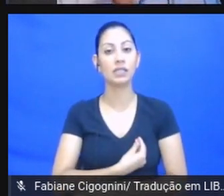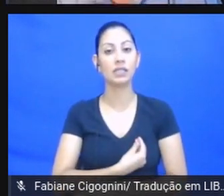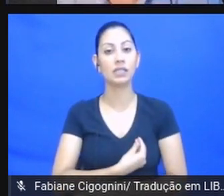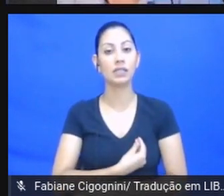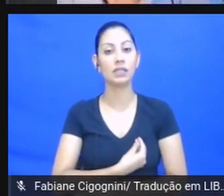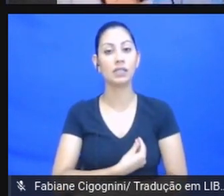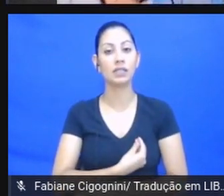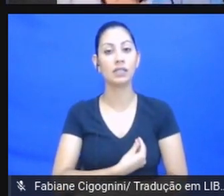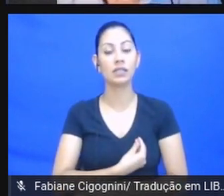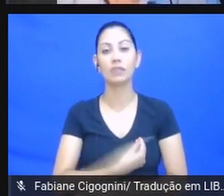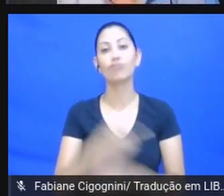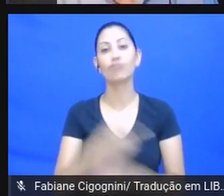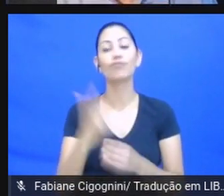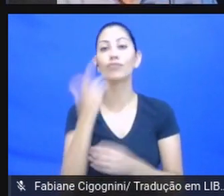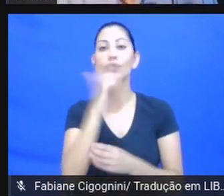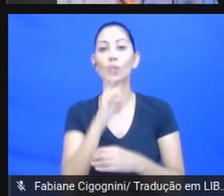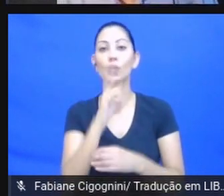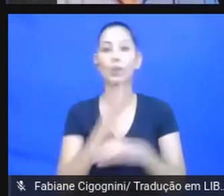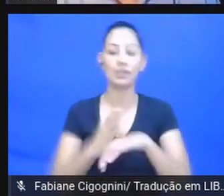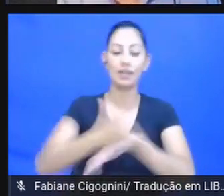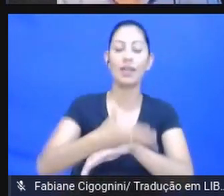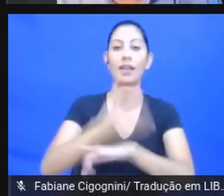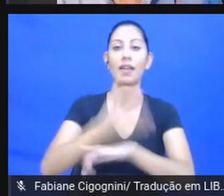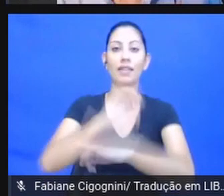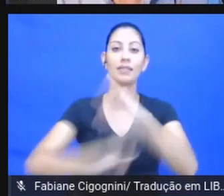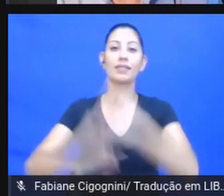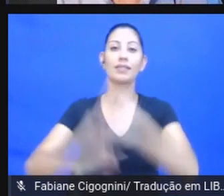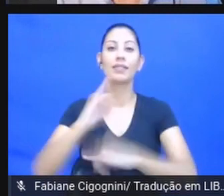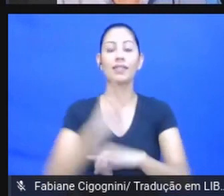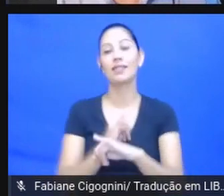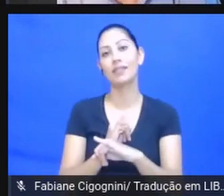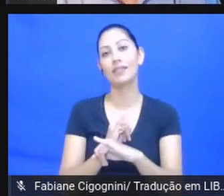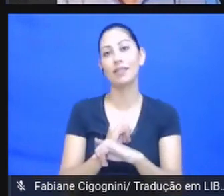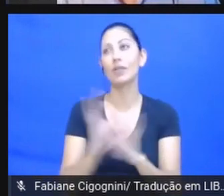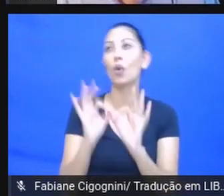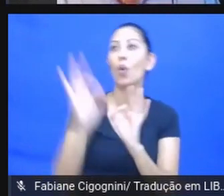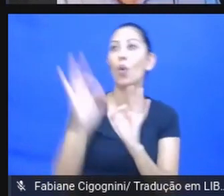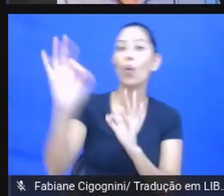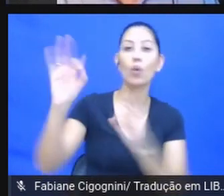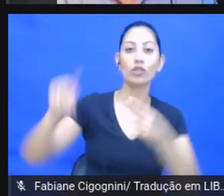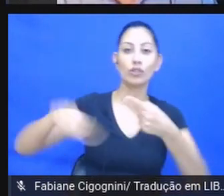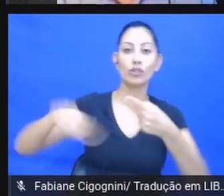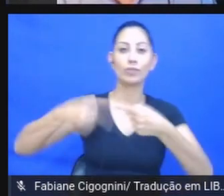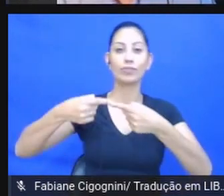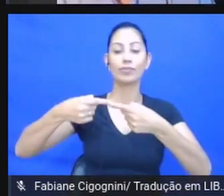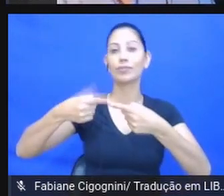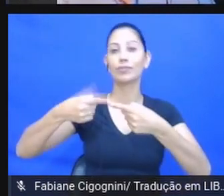com acesso remoto sempre, difícil conexão, eles têm